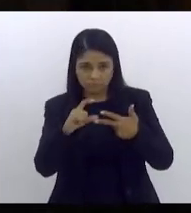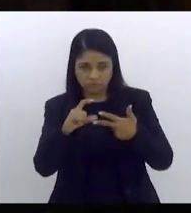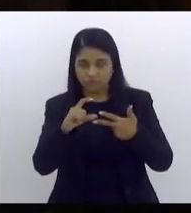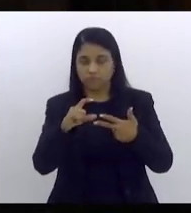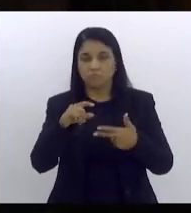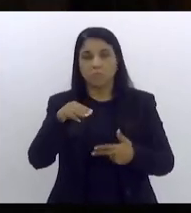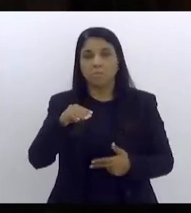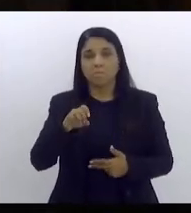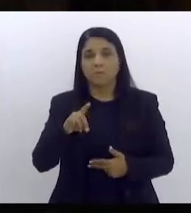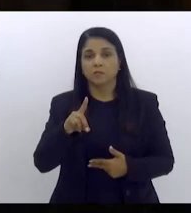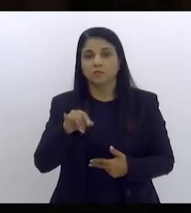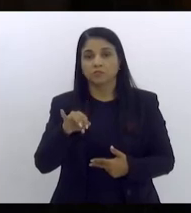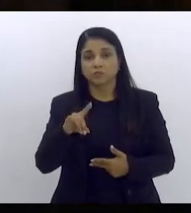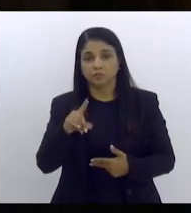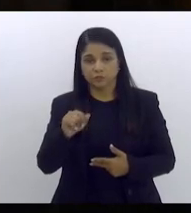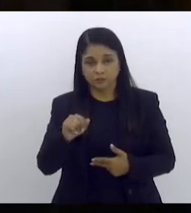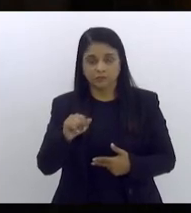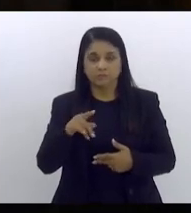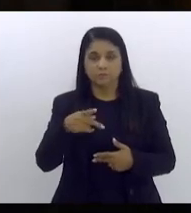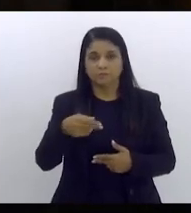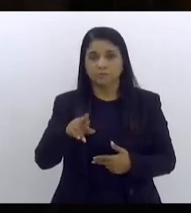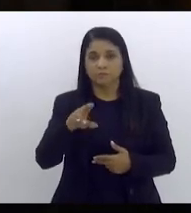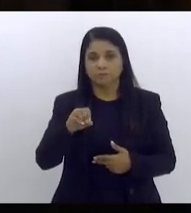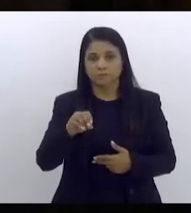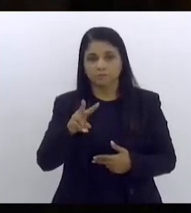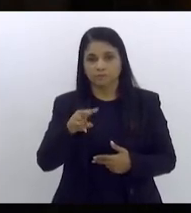Fluminense. Graças a Deus.